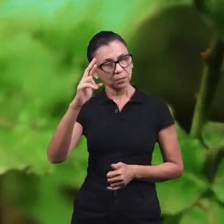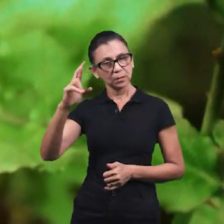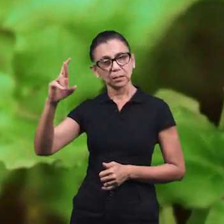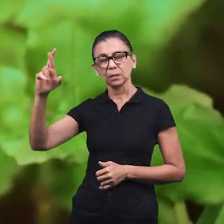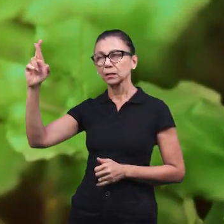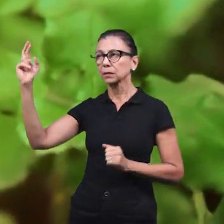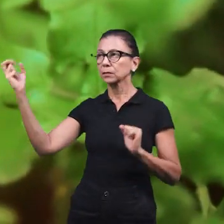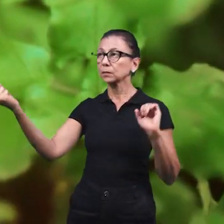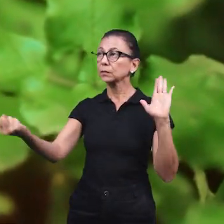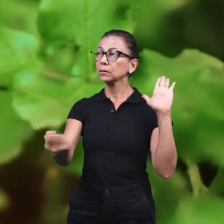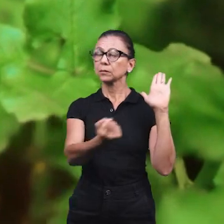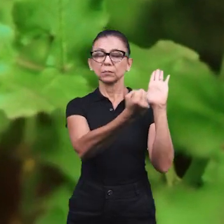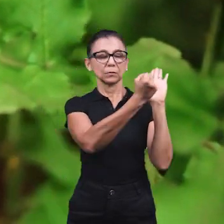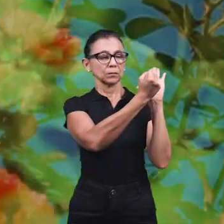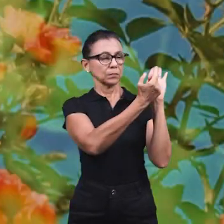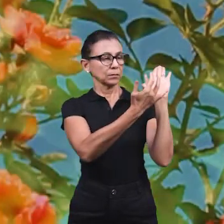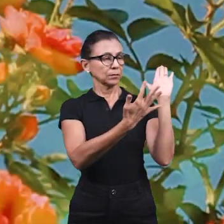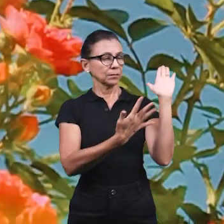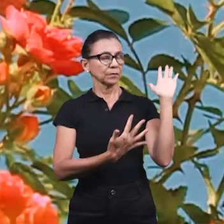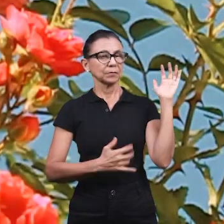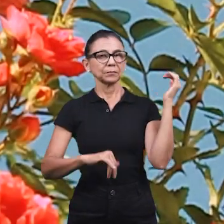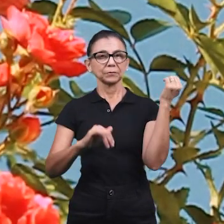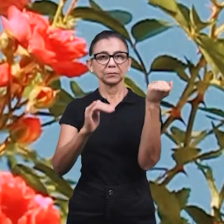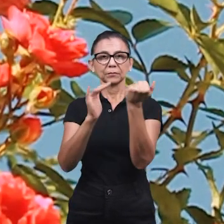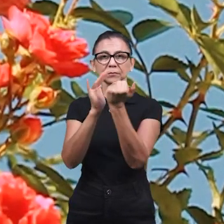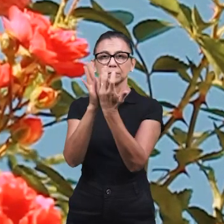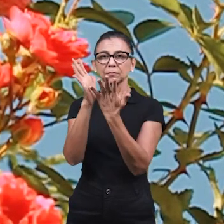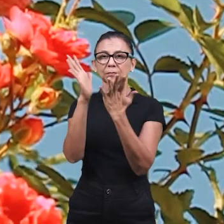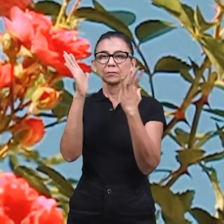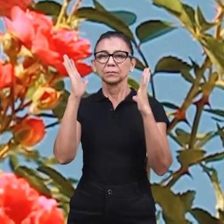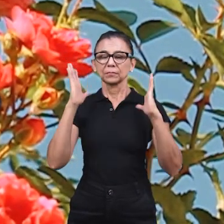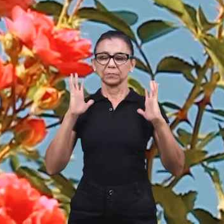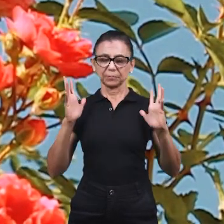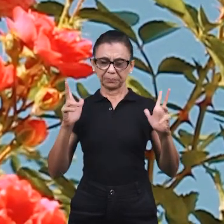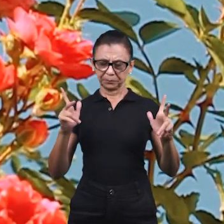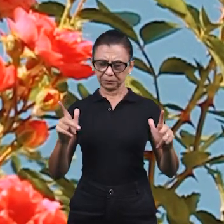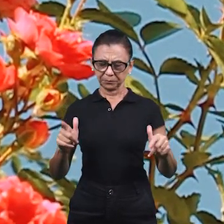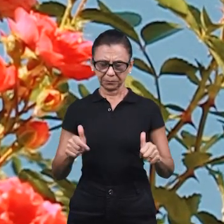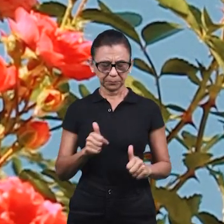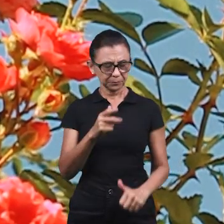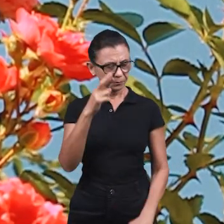derrama do Teu sangue sobre mim, ó